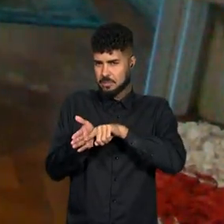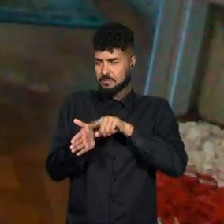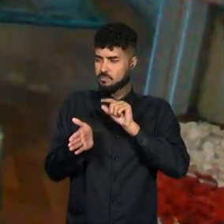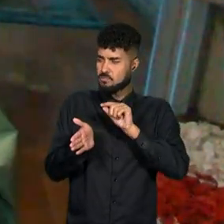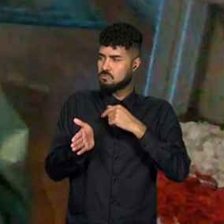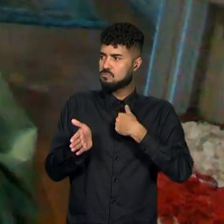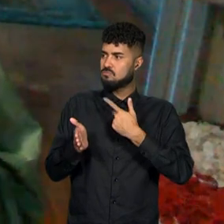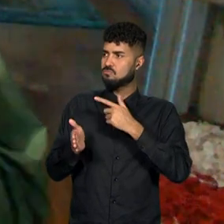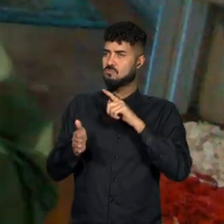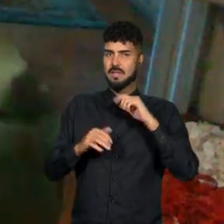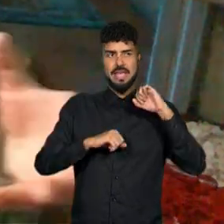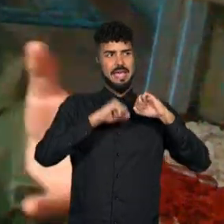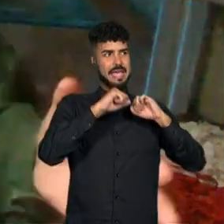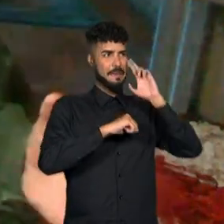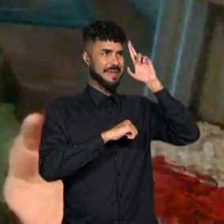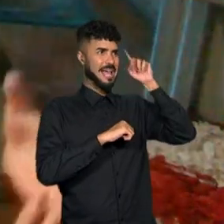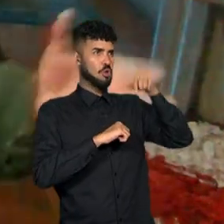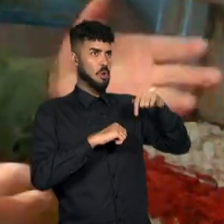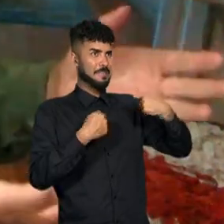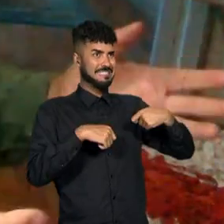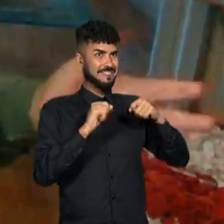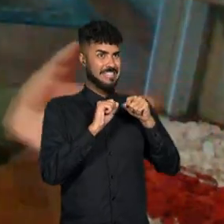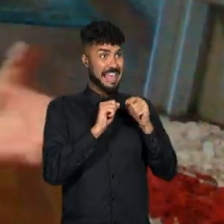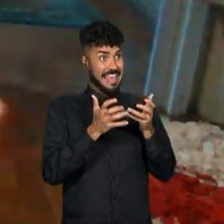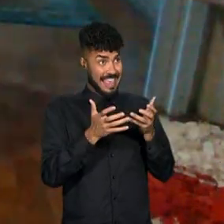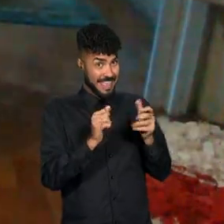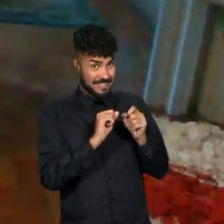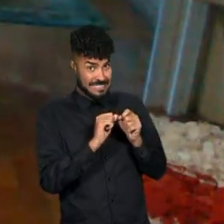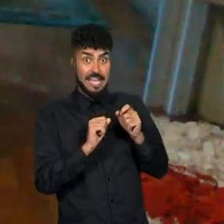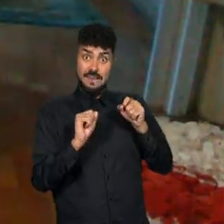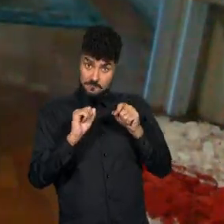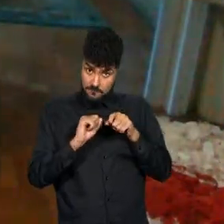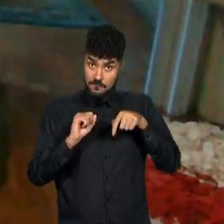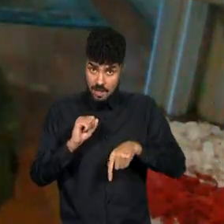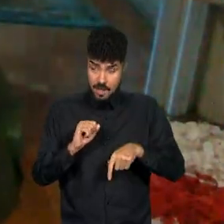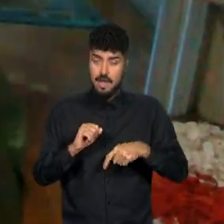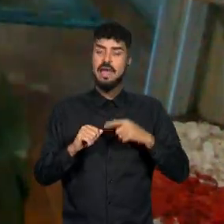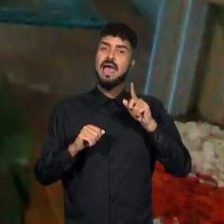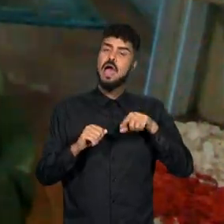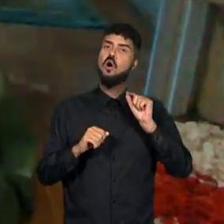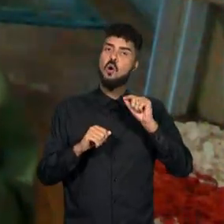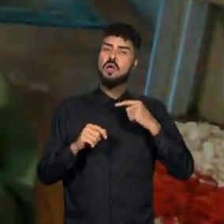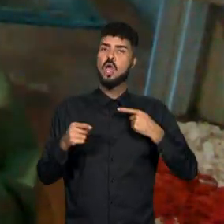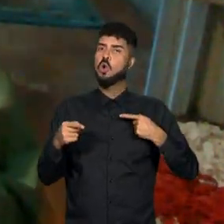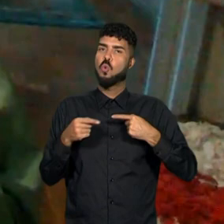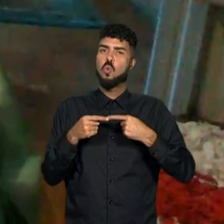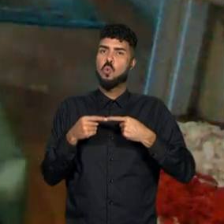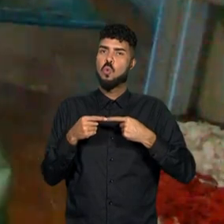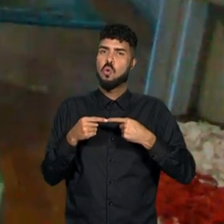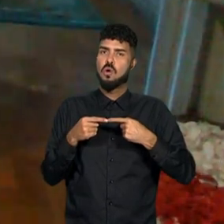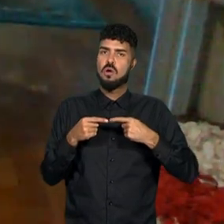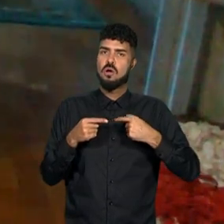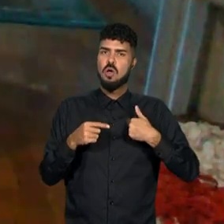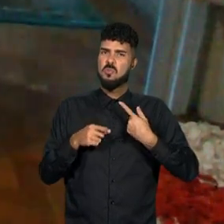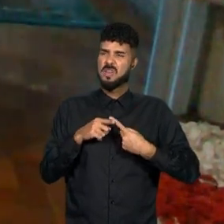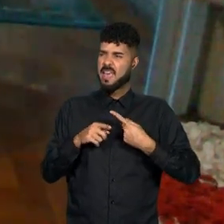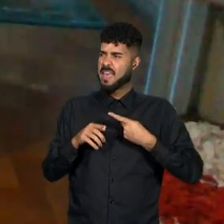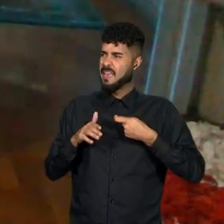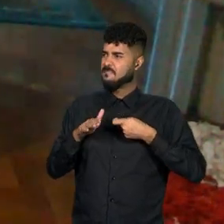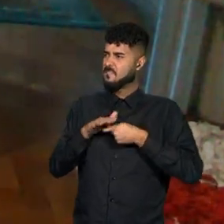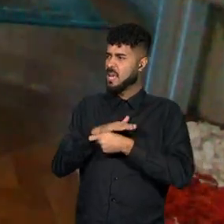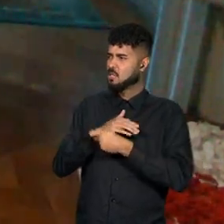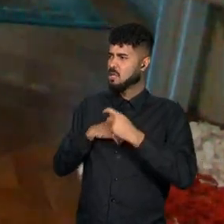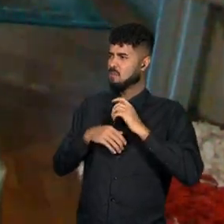o empregador precisa fazer, quer fazer e faz, essa é de curto alcance. Ele investe na medida em